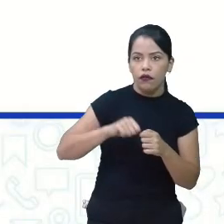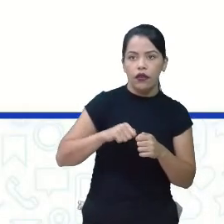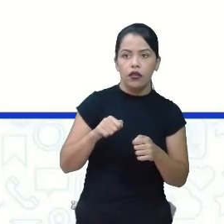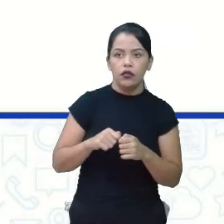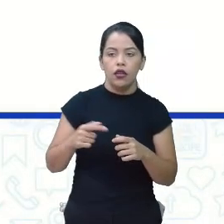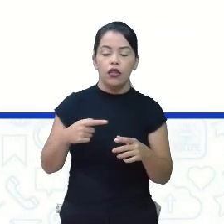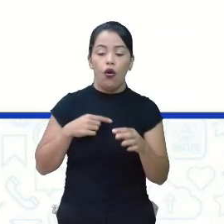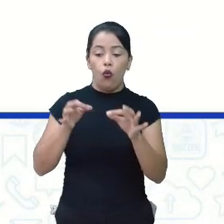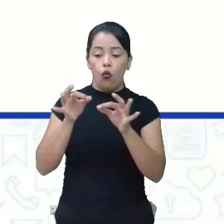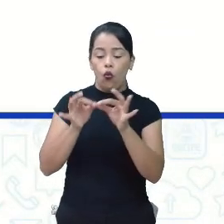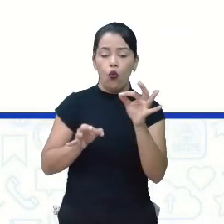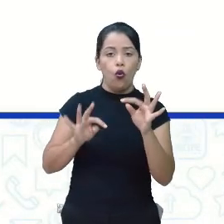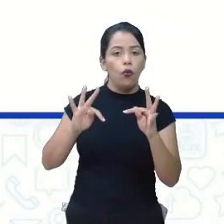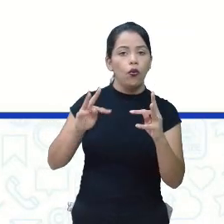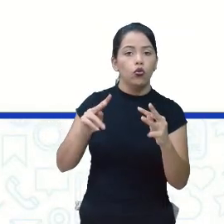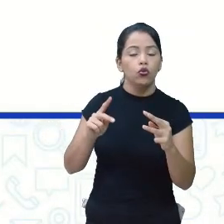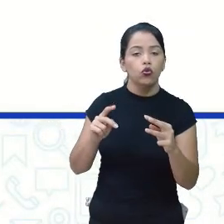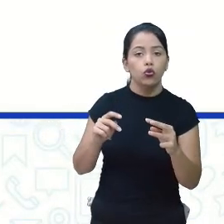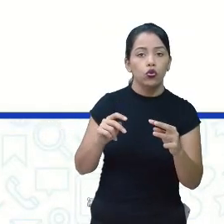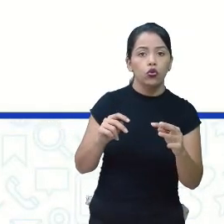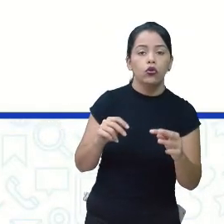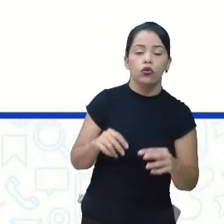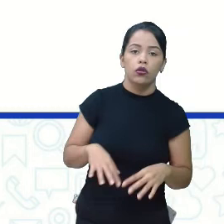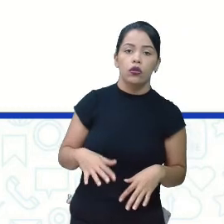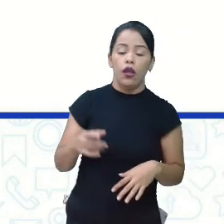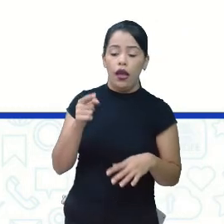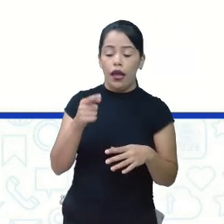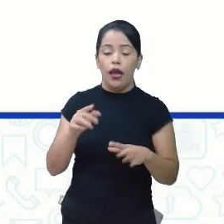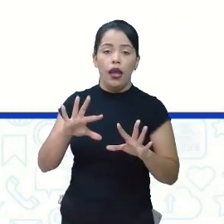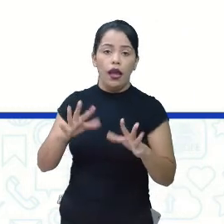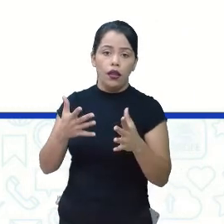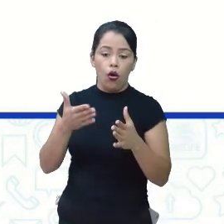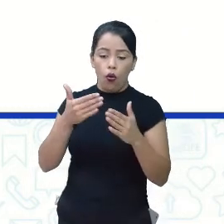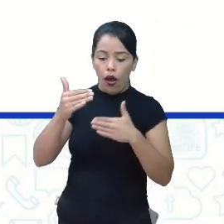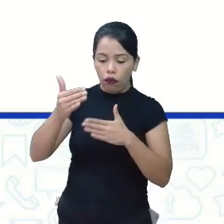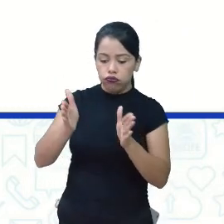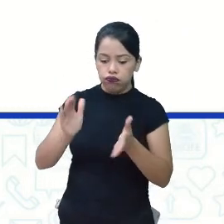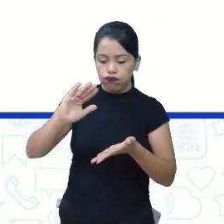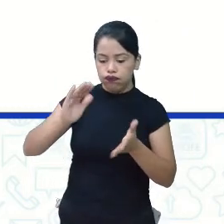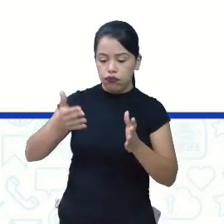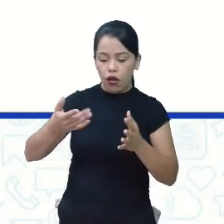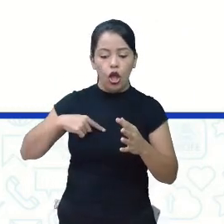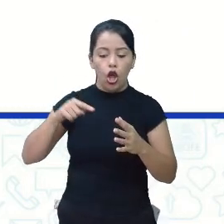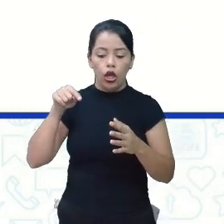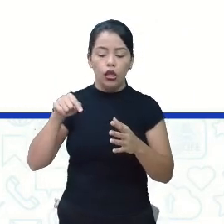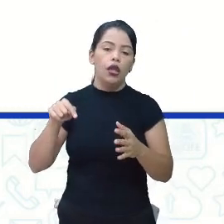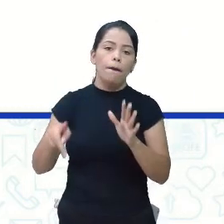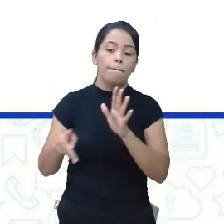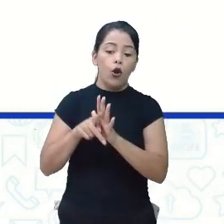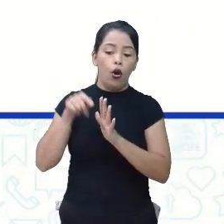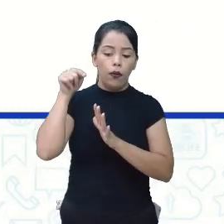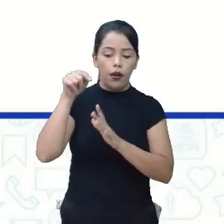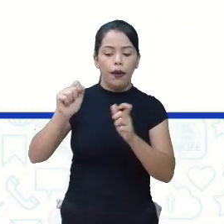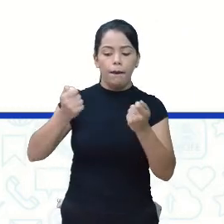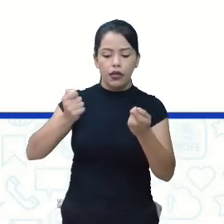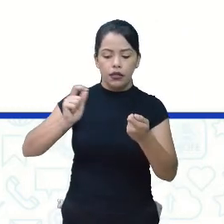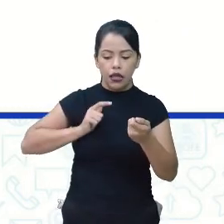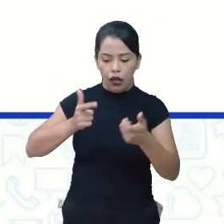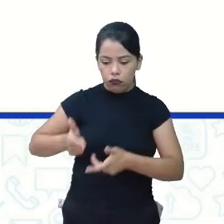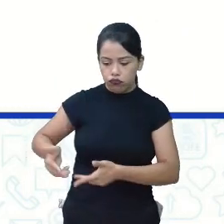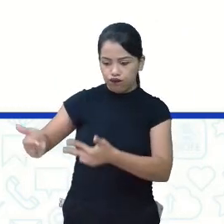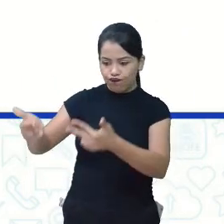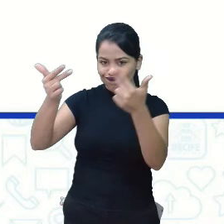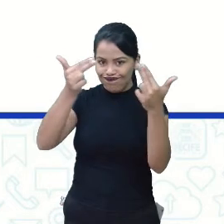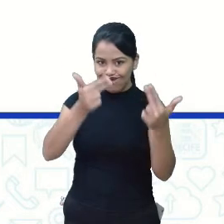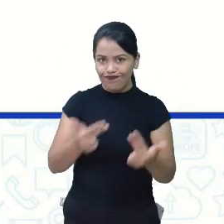caso do cubo, todas as dimensões vai ter que ter o quê? O mesmo tamanho, né, gente? Então, aqui a gente tem, ó, o